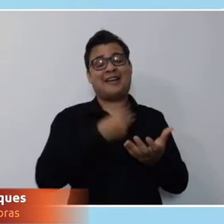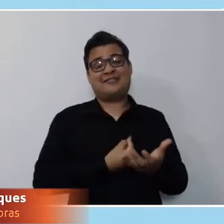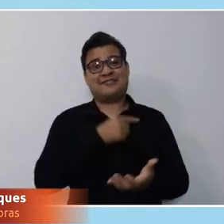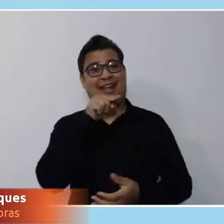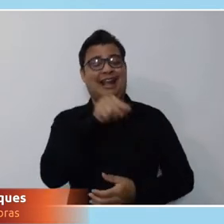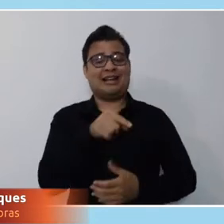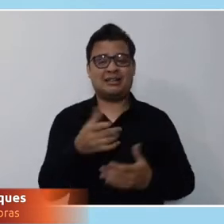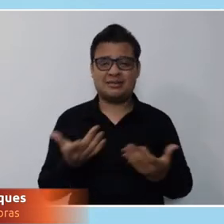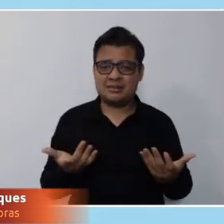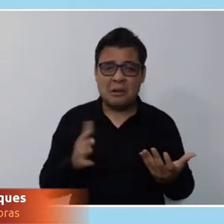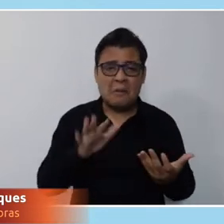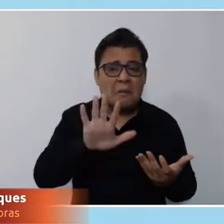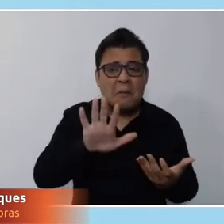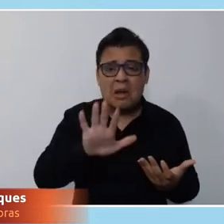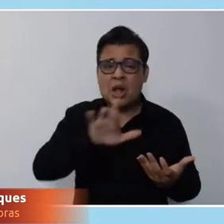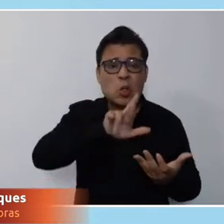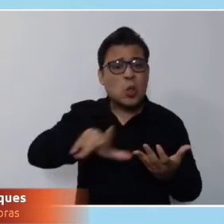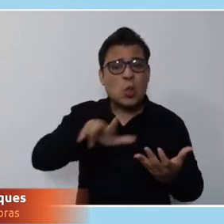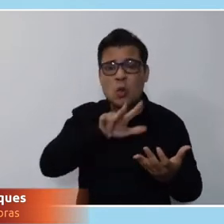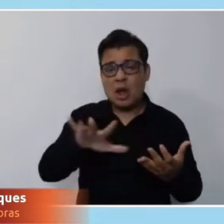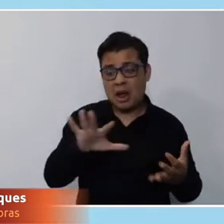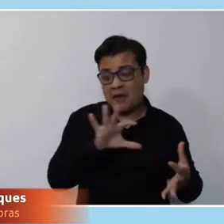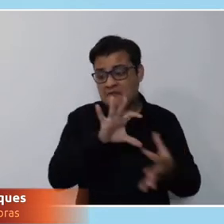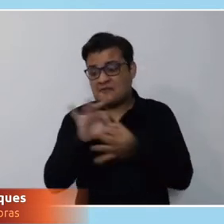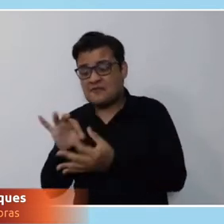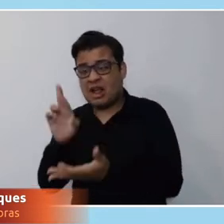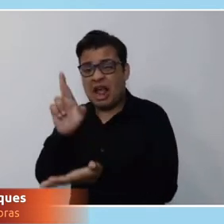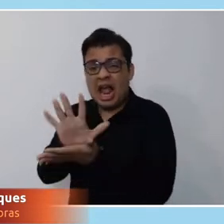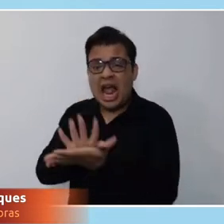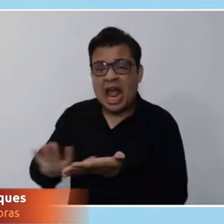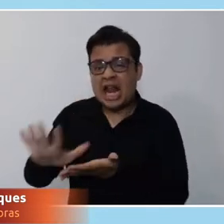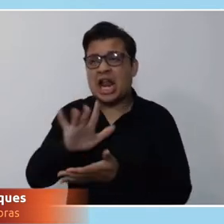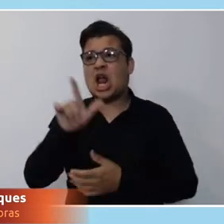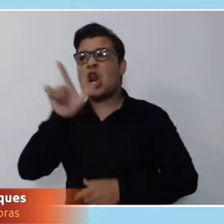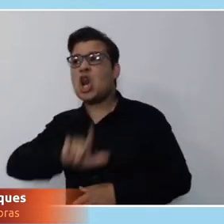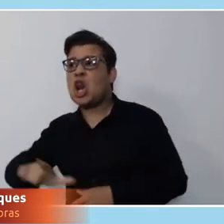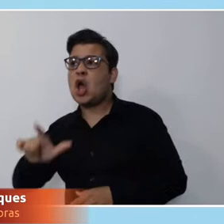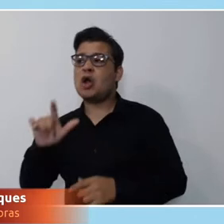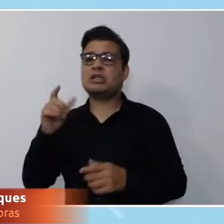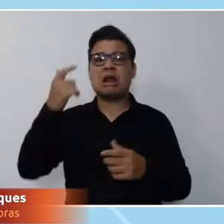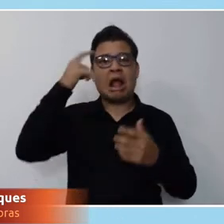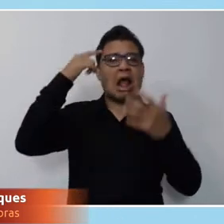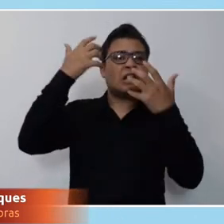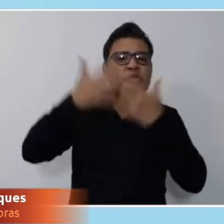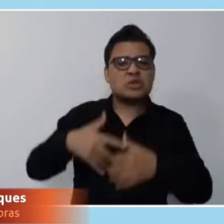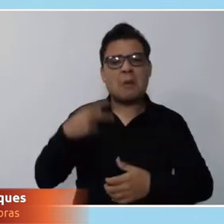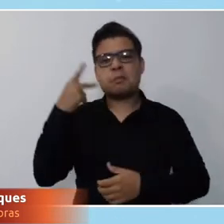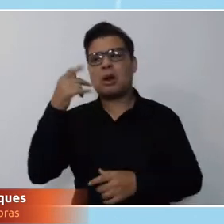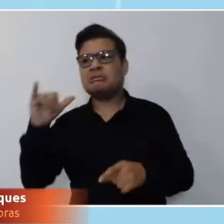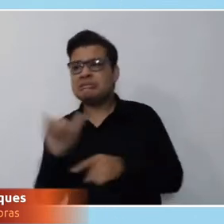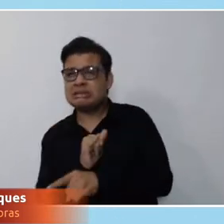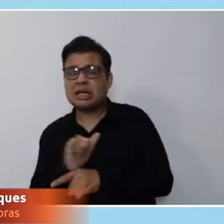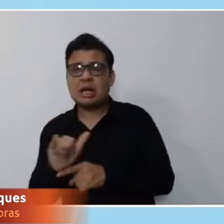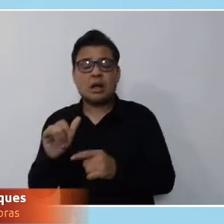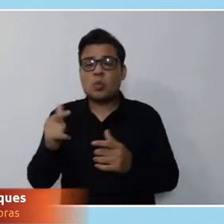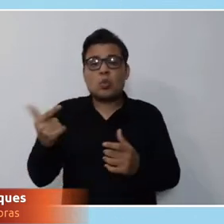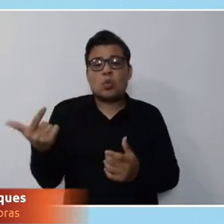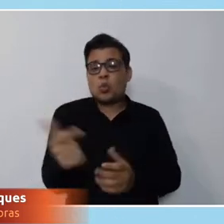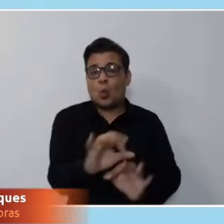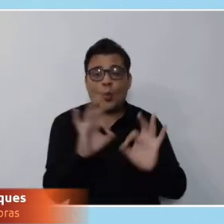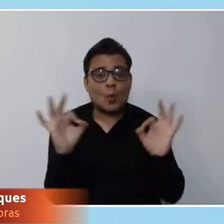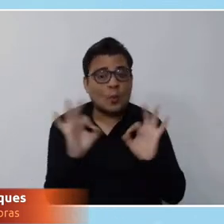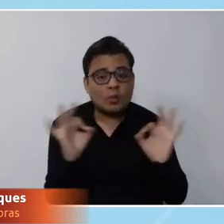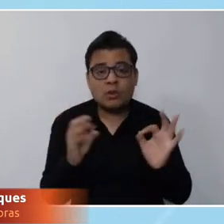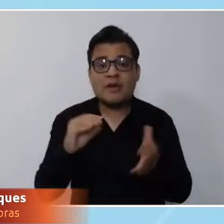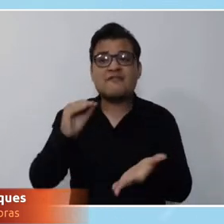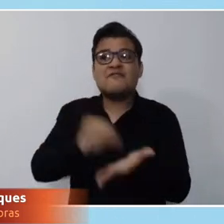de nenhuma conexão lógica, racional ou política, estratégica, ou que tenha um mínimo de sanidade mental entre esse